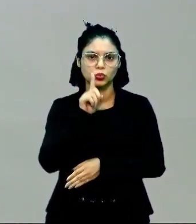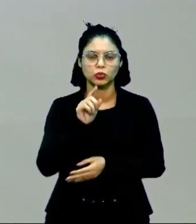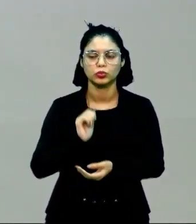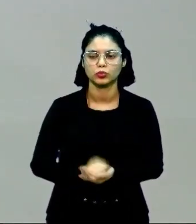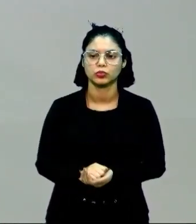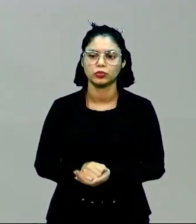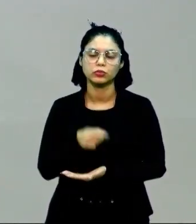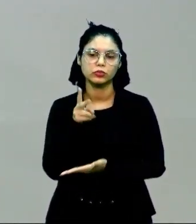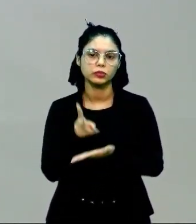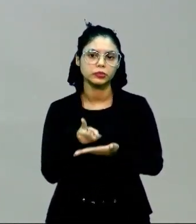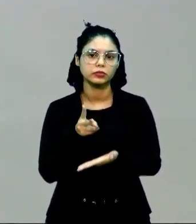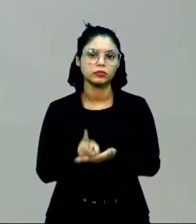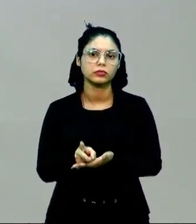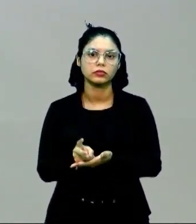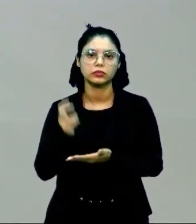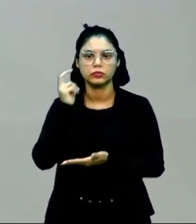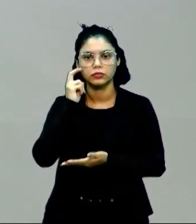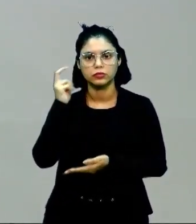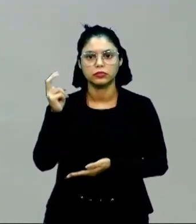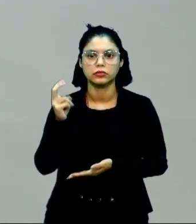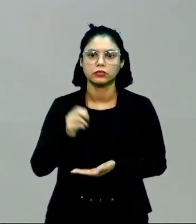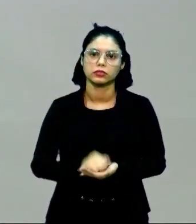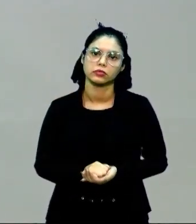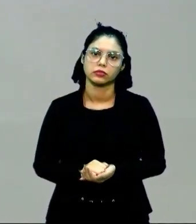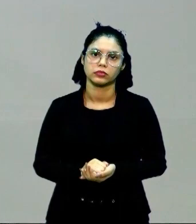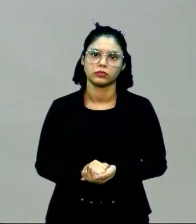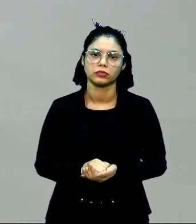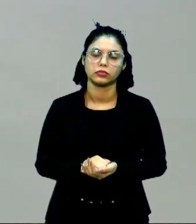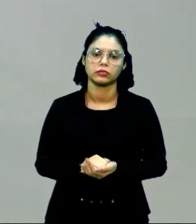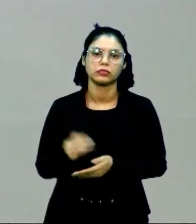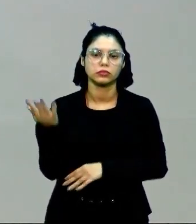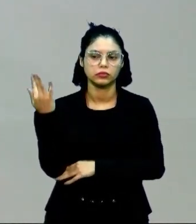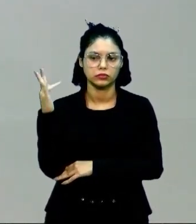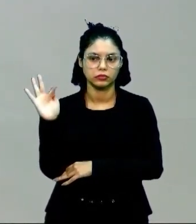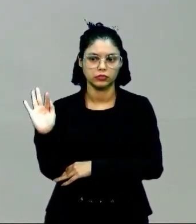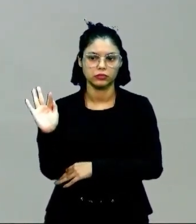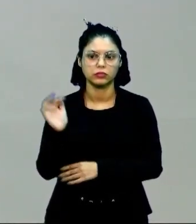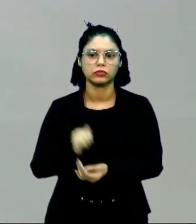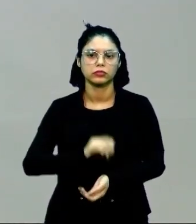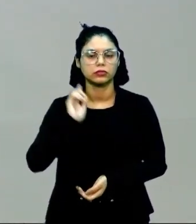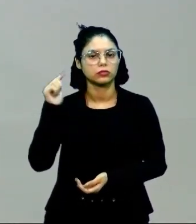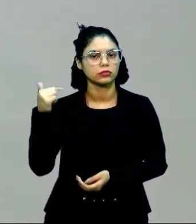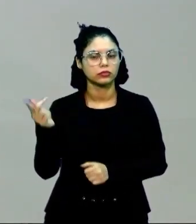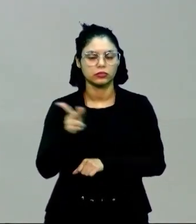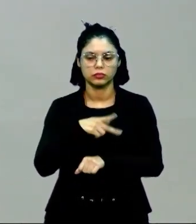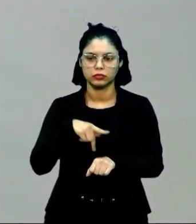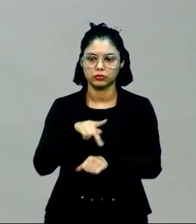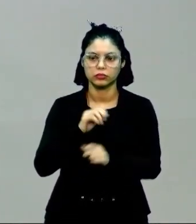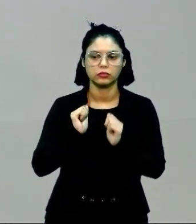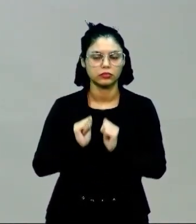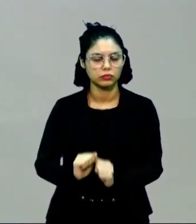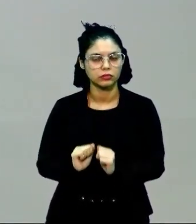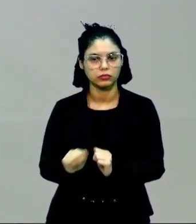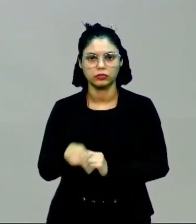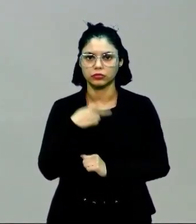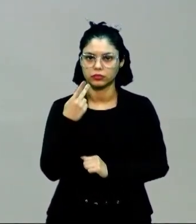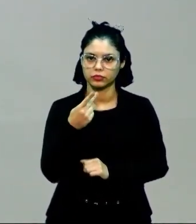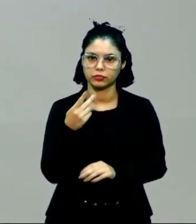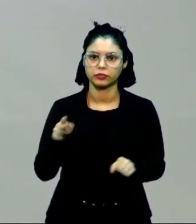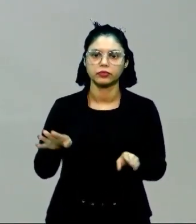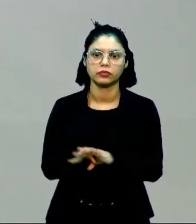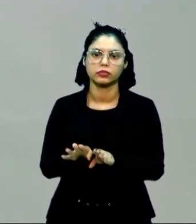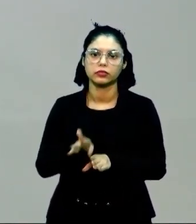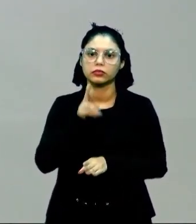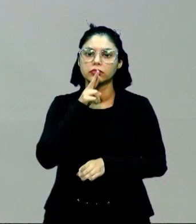Unidos, é a mesma cultura que existe na França, dentre outros países que eu poderia aqui mencionar.